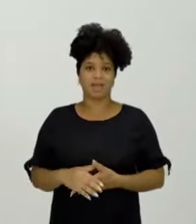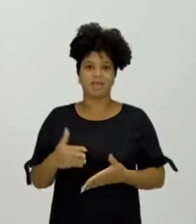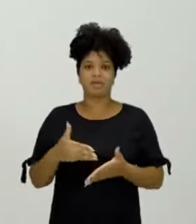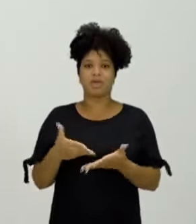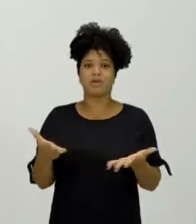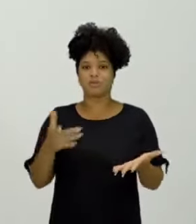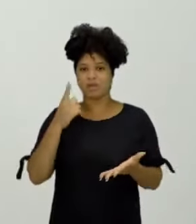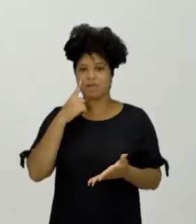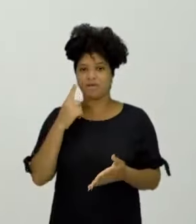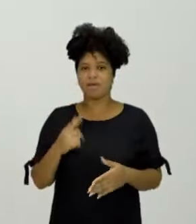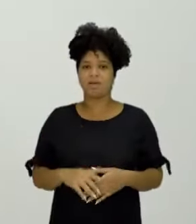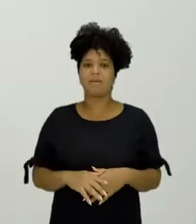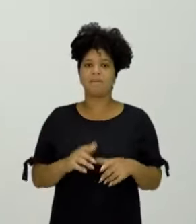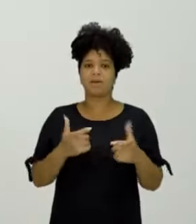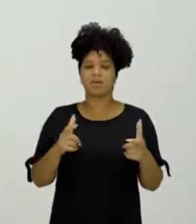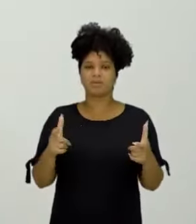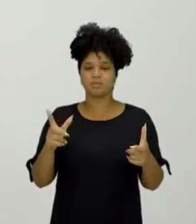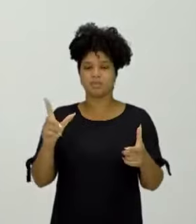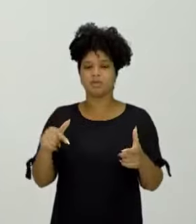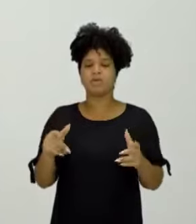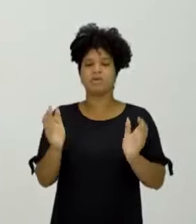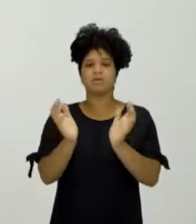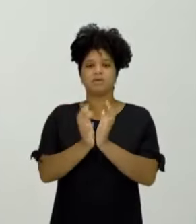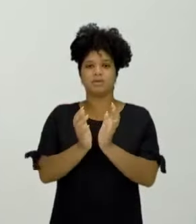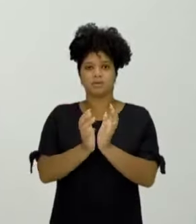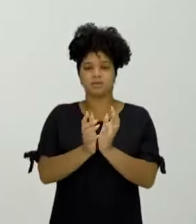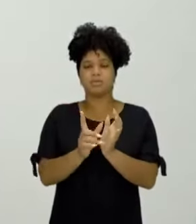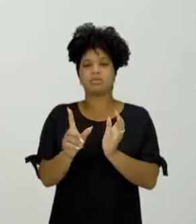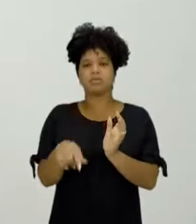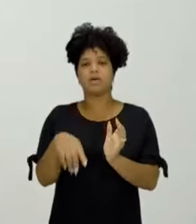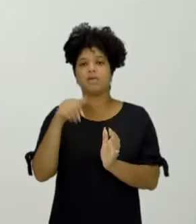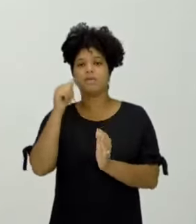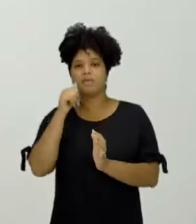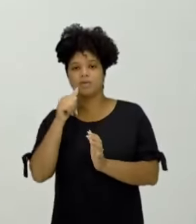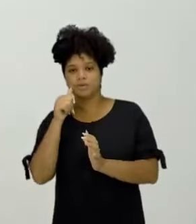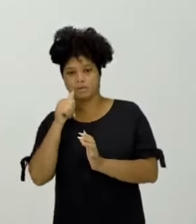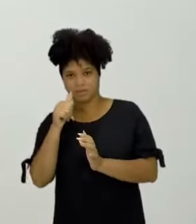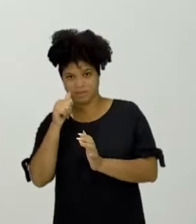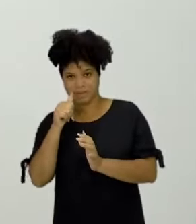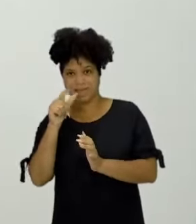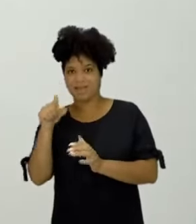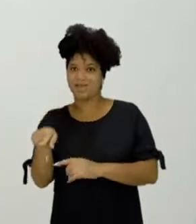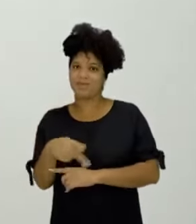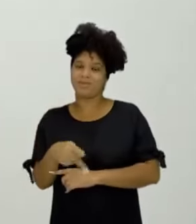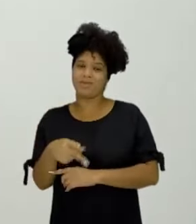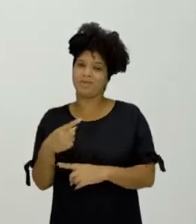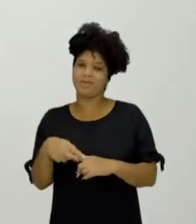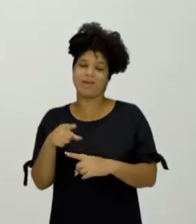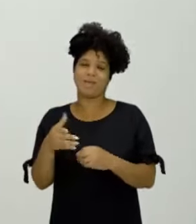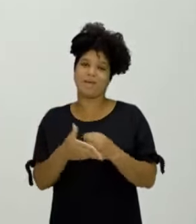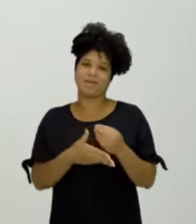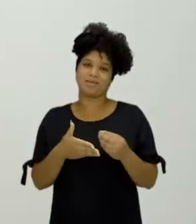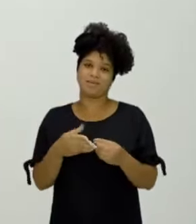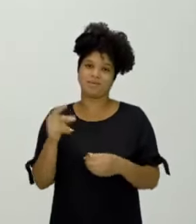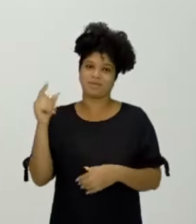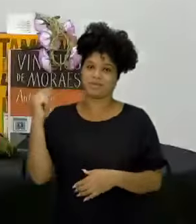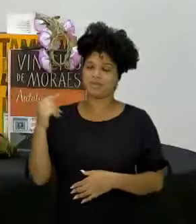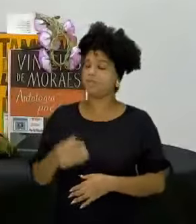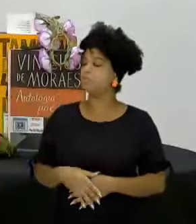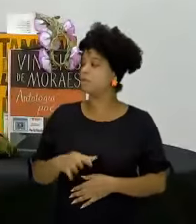na escola básica, a maioria avassaladora são de professoras mulheres. E era com aquela ideia